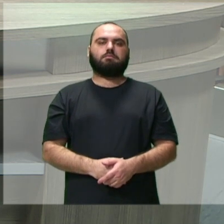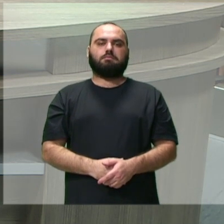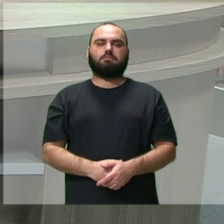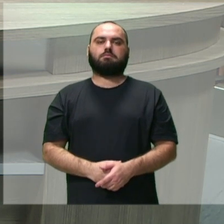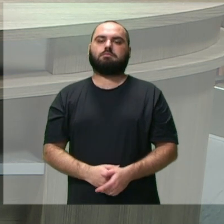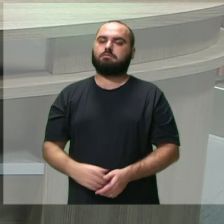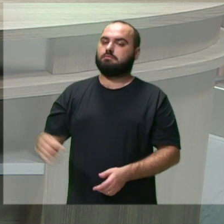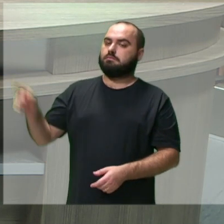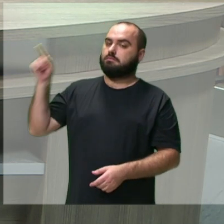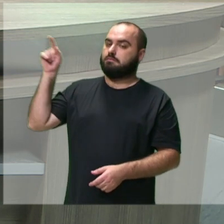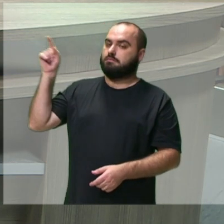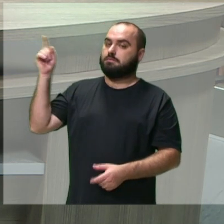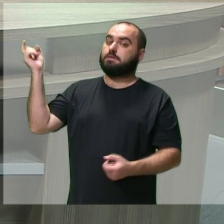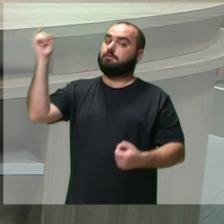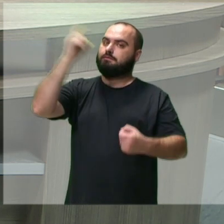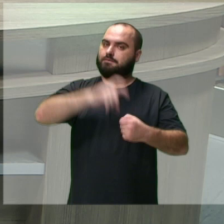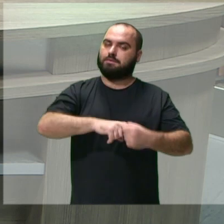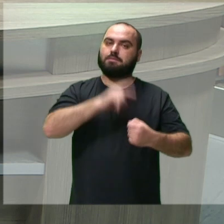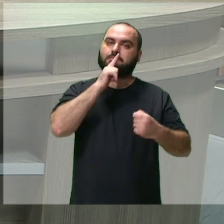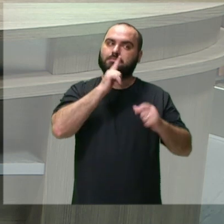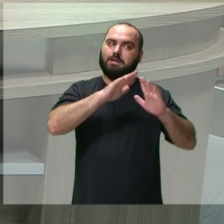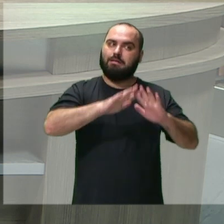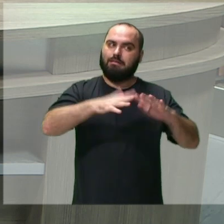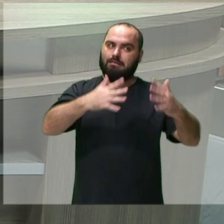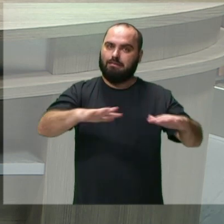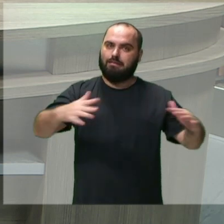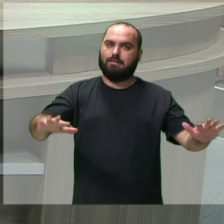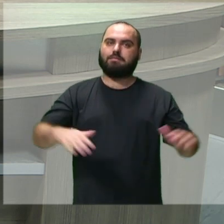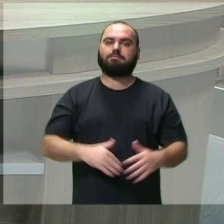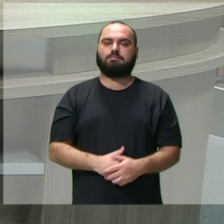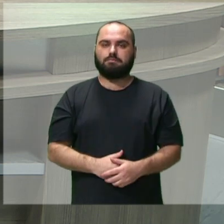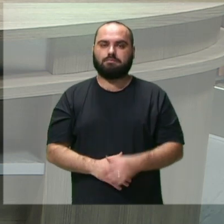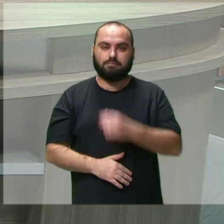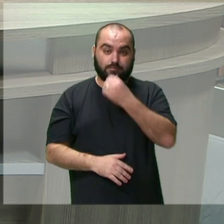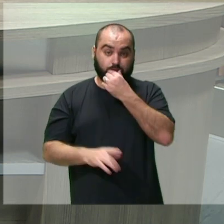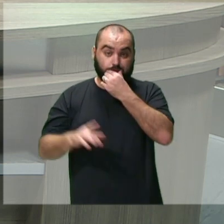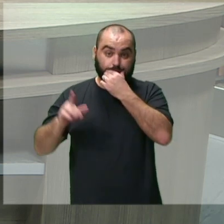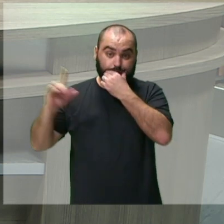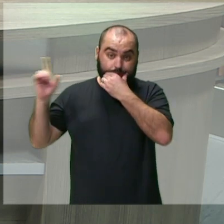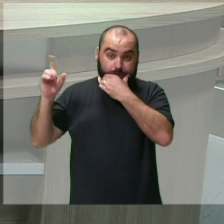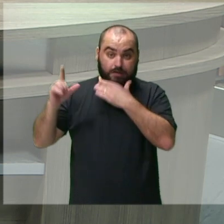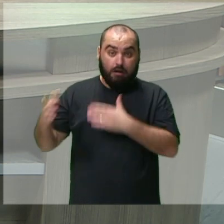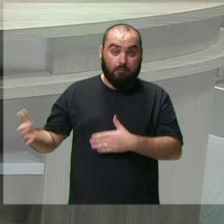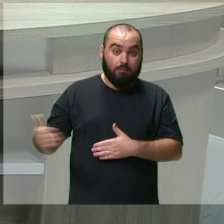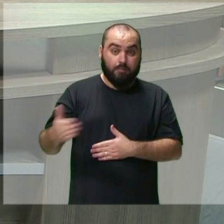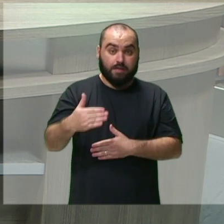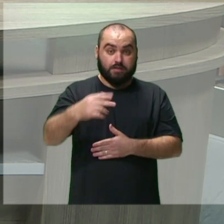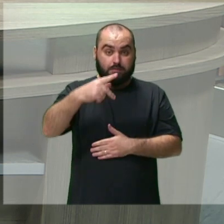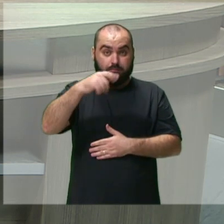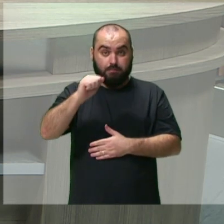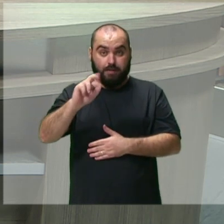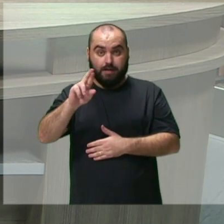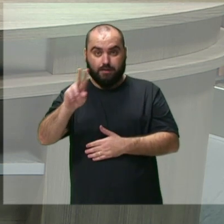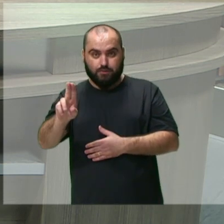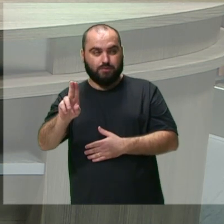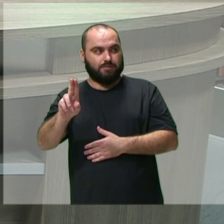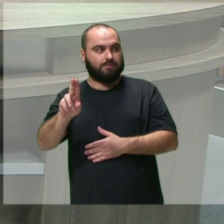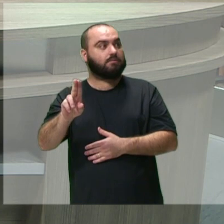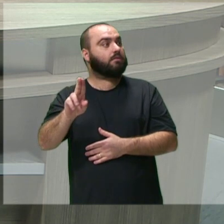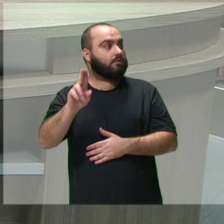Aí já voltamos para o mar. Voltamos para o mar. Esses são os parus, que eu havia me referido anteriormente. Os peixes. Os